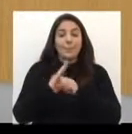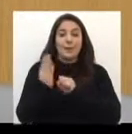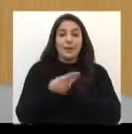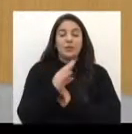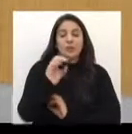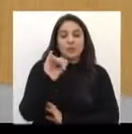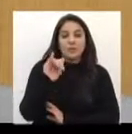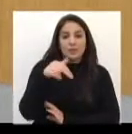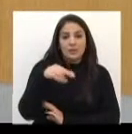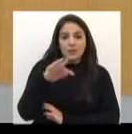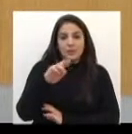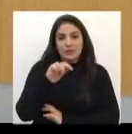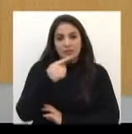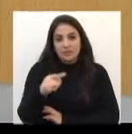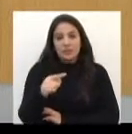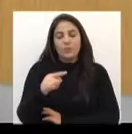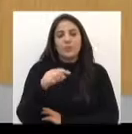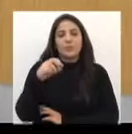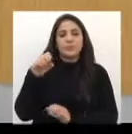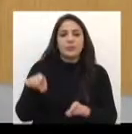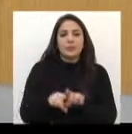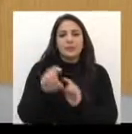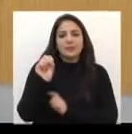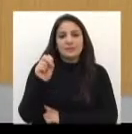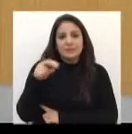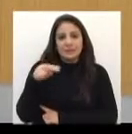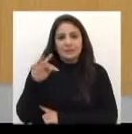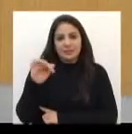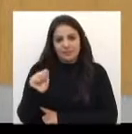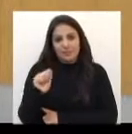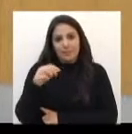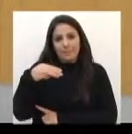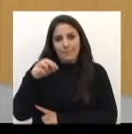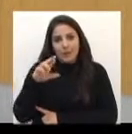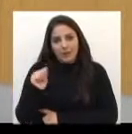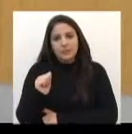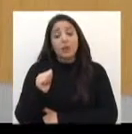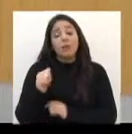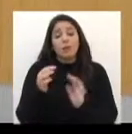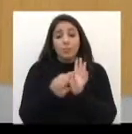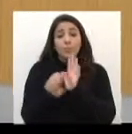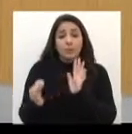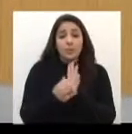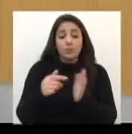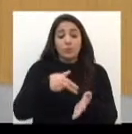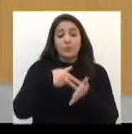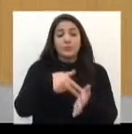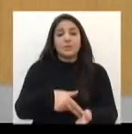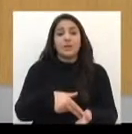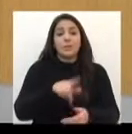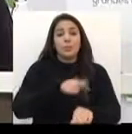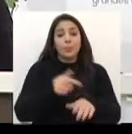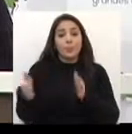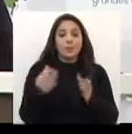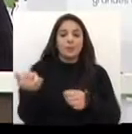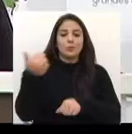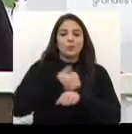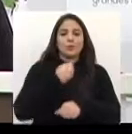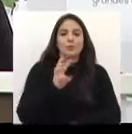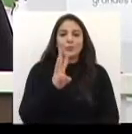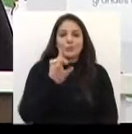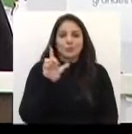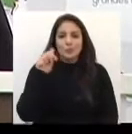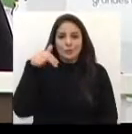Santa Marta foi apresentada quando o socialista ocupou a cadeira de Wilson Liu no período de licença. O número